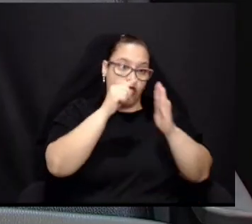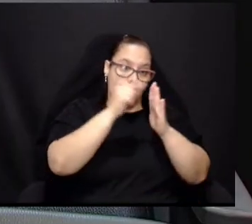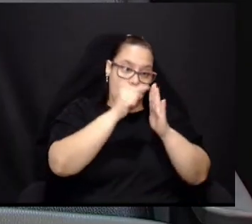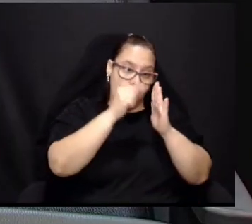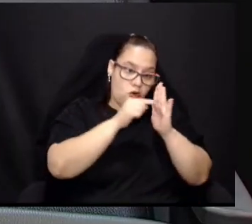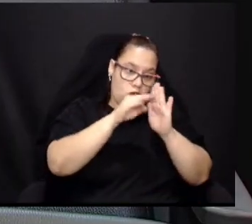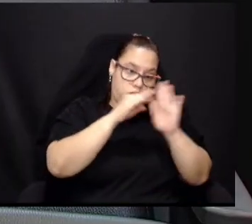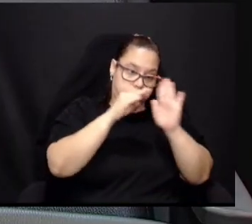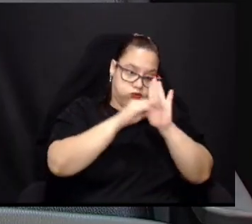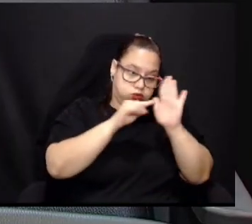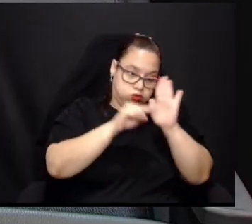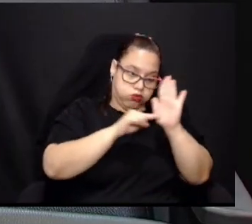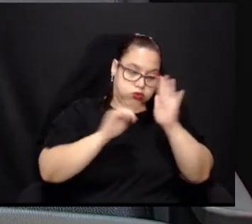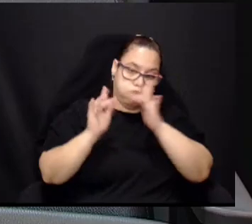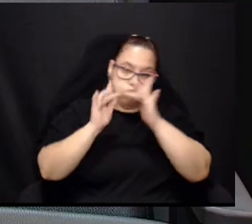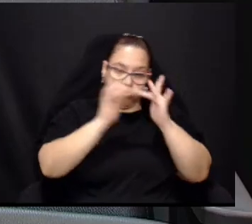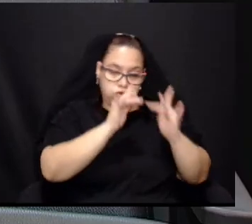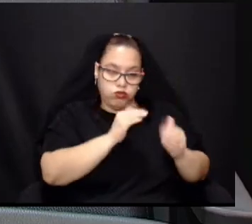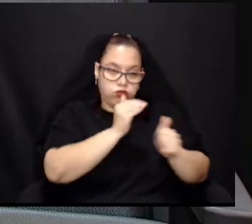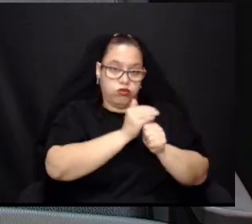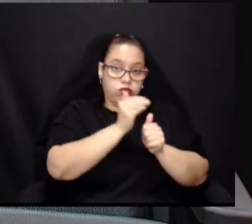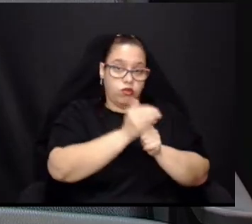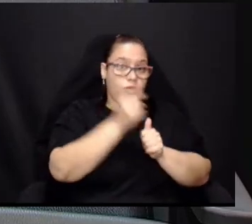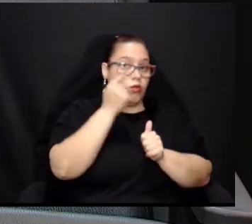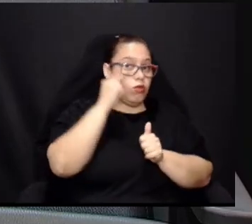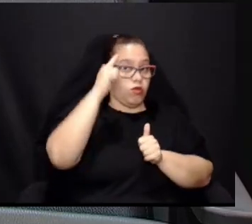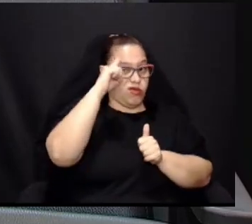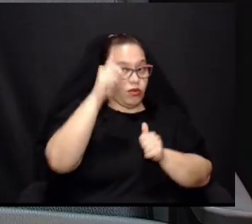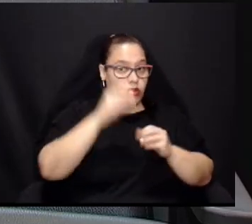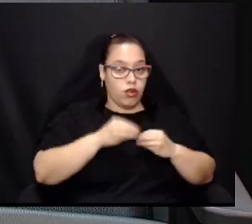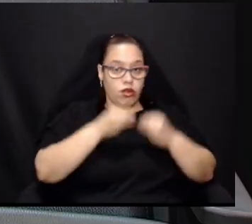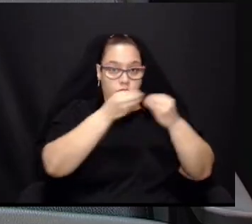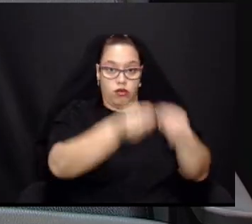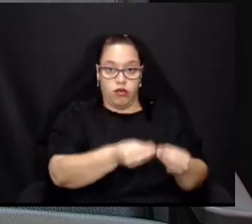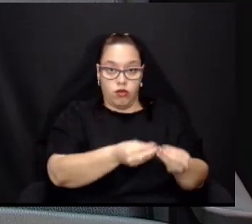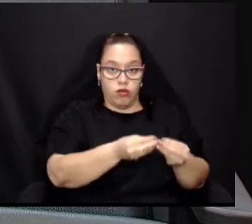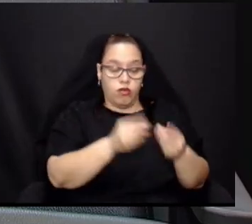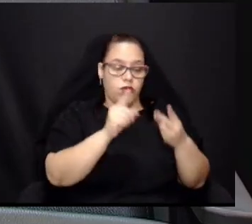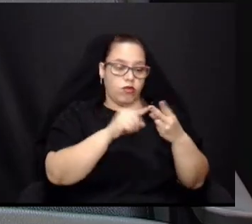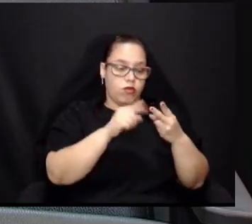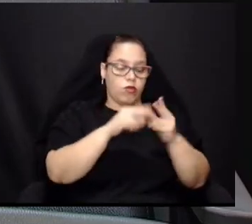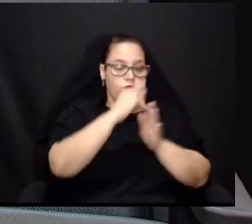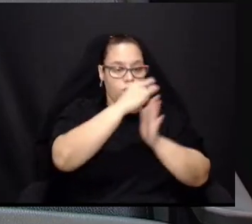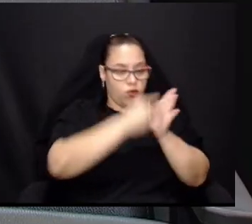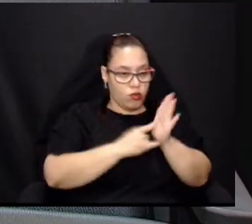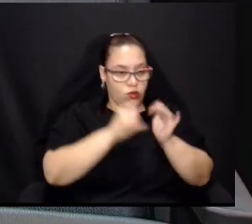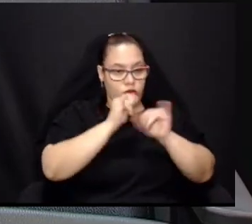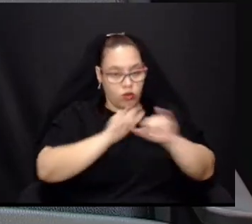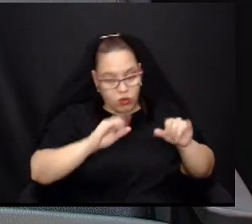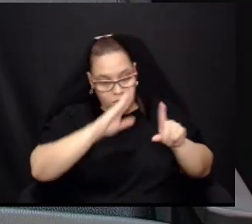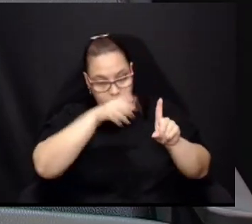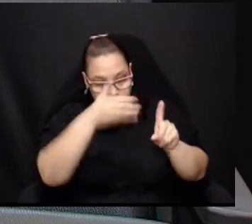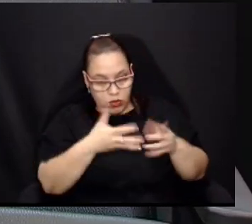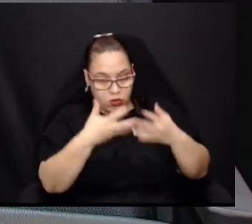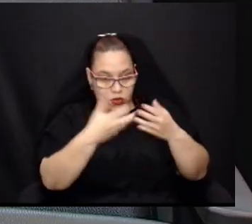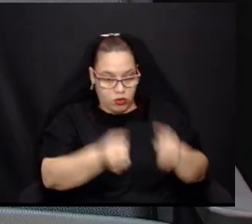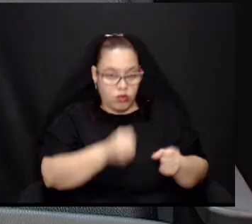contato com o gabinete para verificar a data da entrega, fazer um ofício informando o homenageado que ele vai receber uma